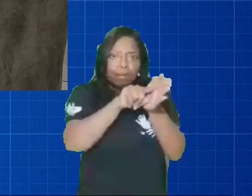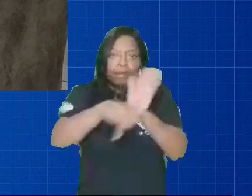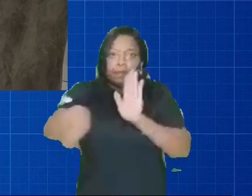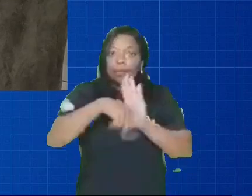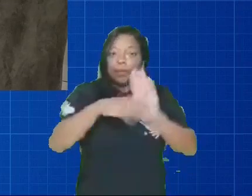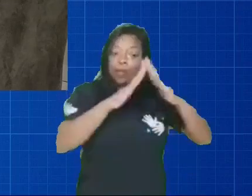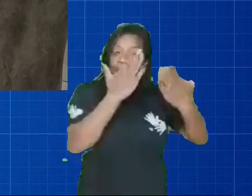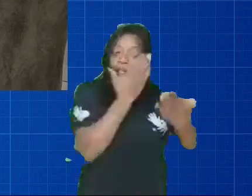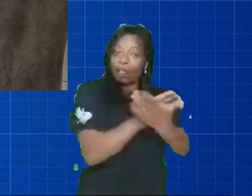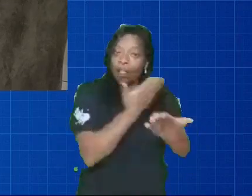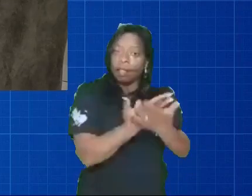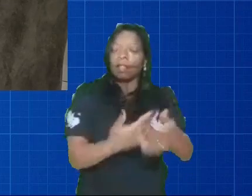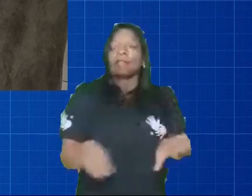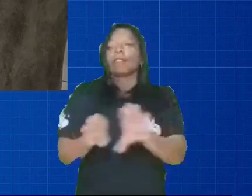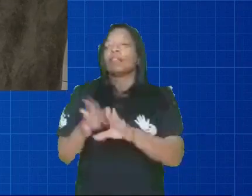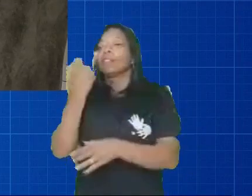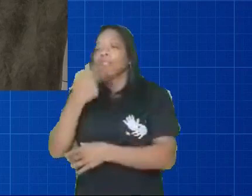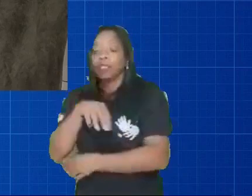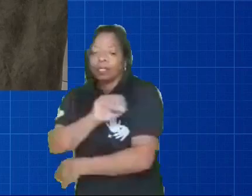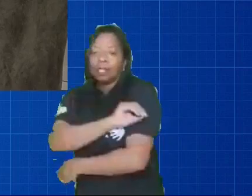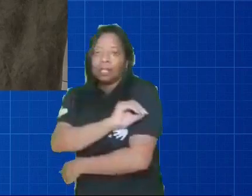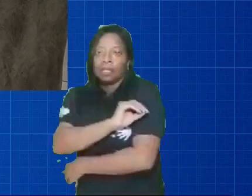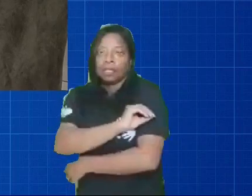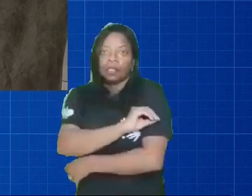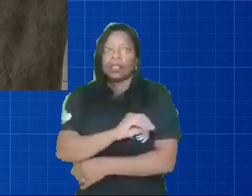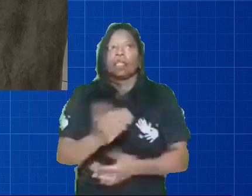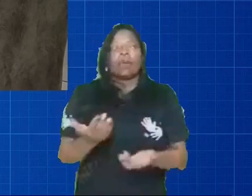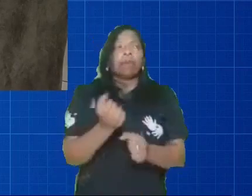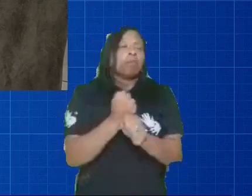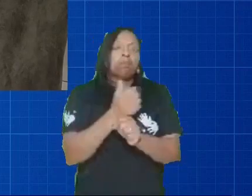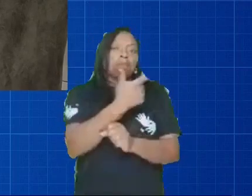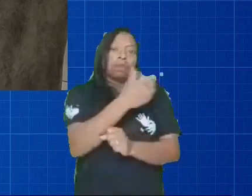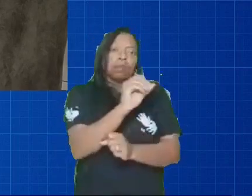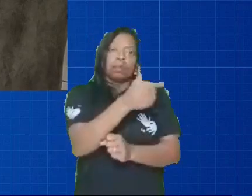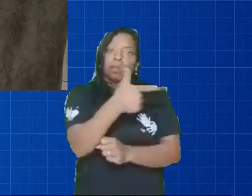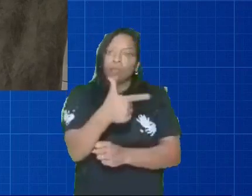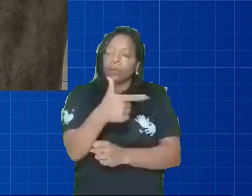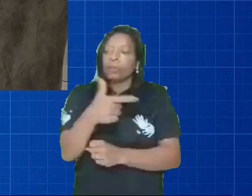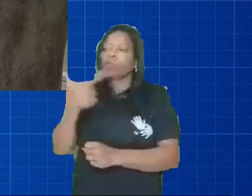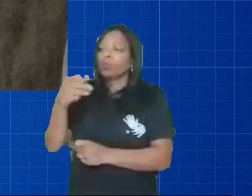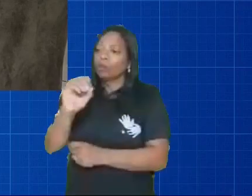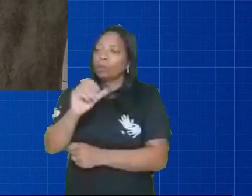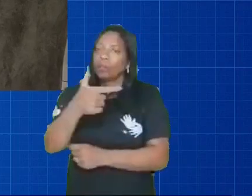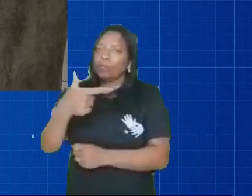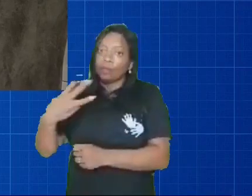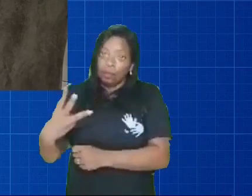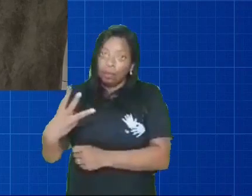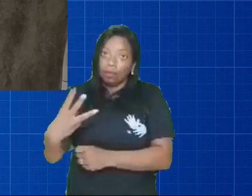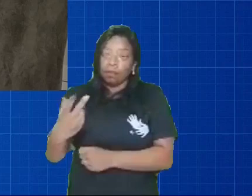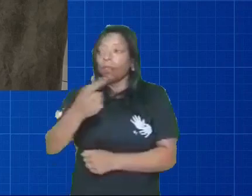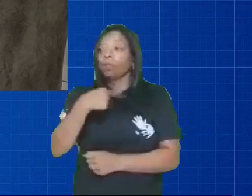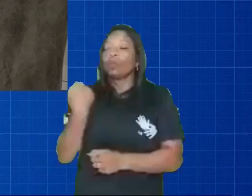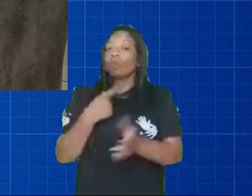escolas e CMEIs em 2022, 2023, e a gente tem perguntado que ações de educação ambiental vocês têm realizado. E a gente